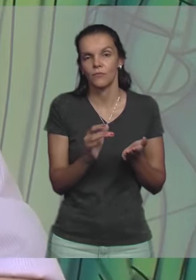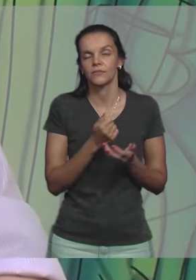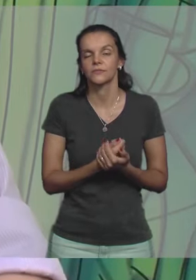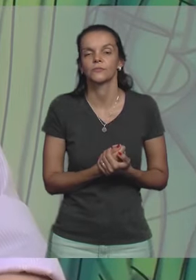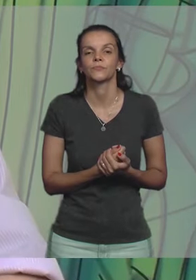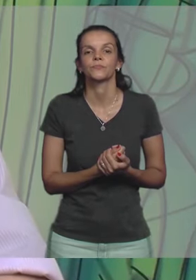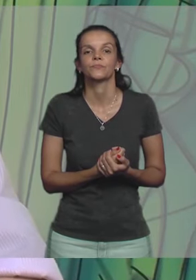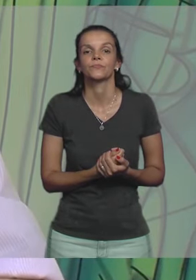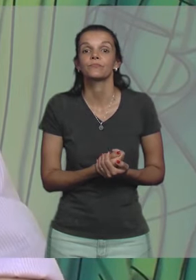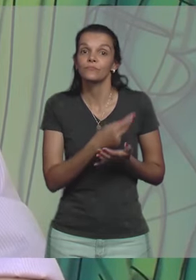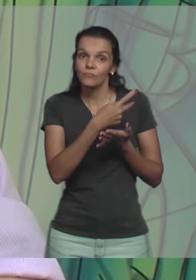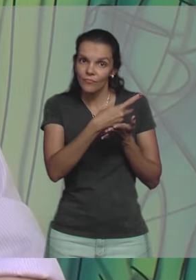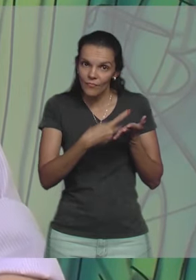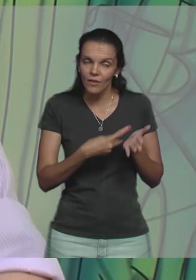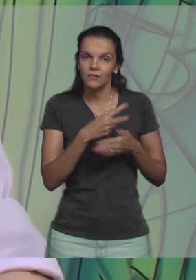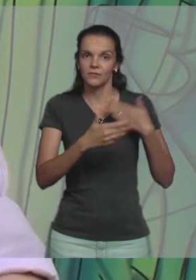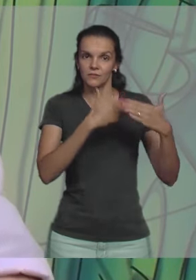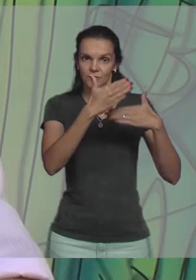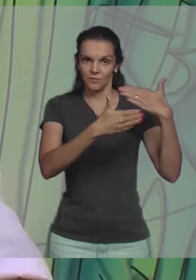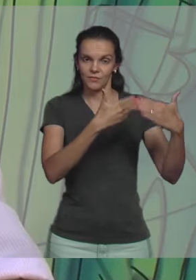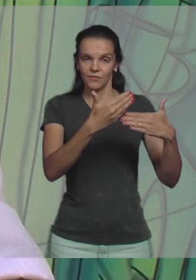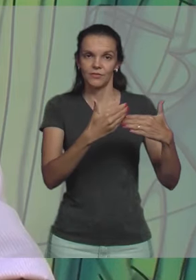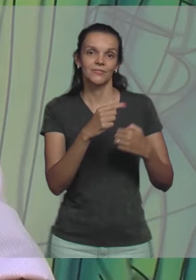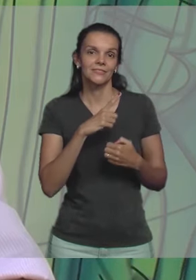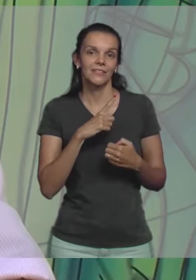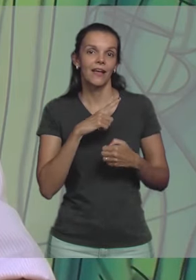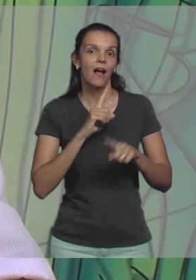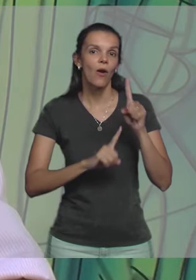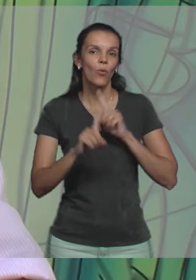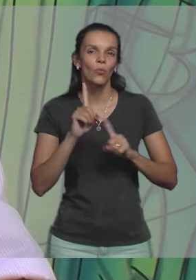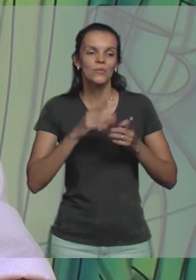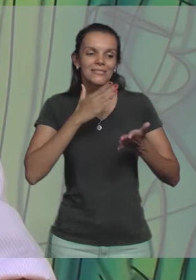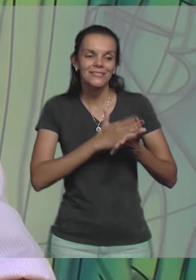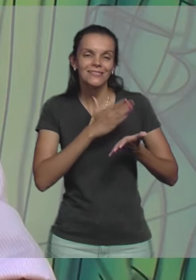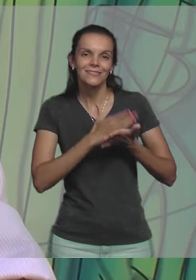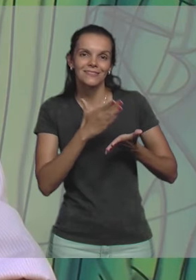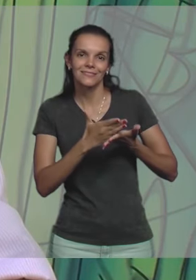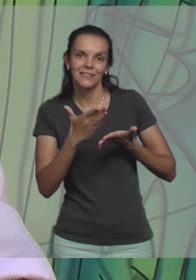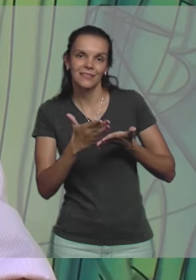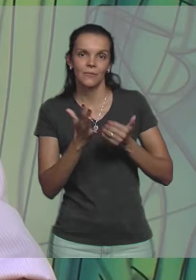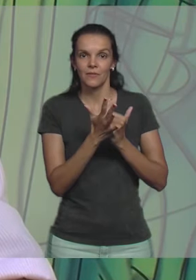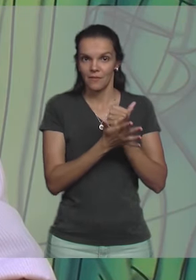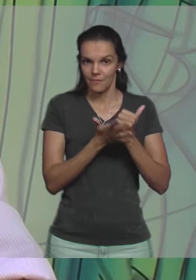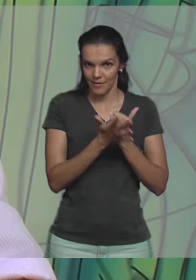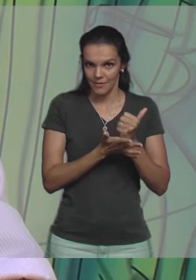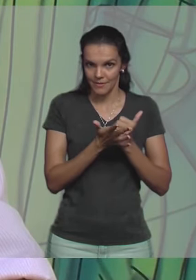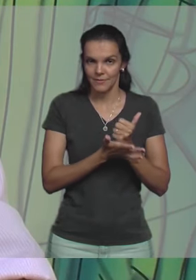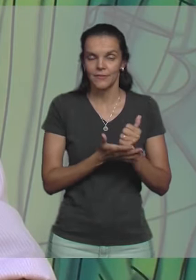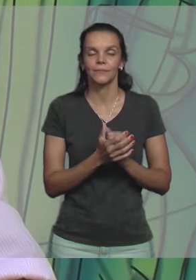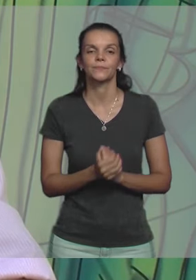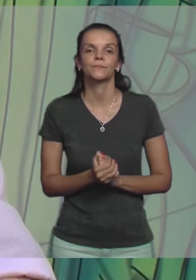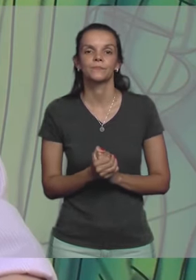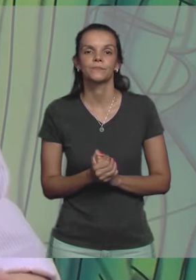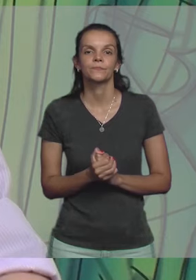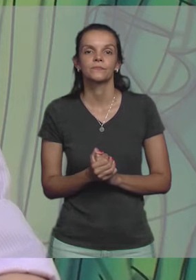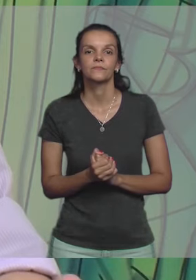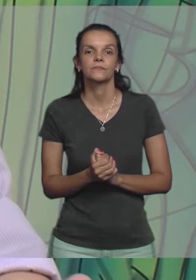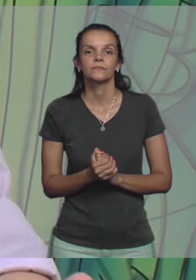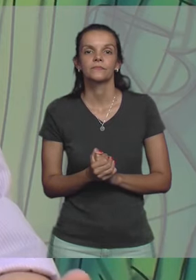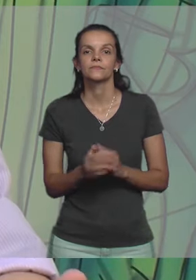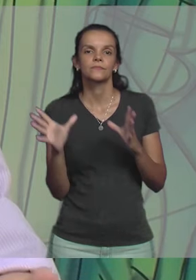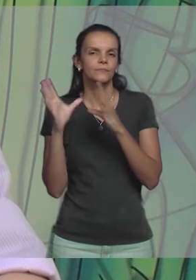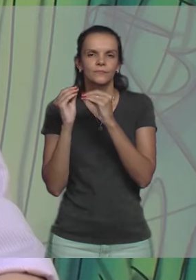planos que estão sendo desenvolvidos, eles têm, digamos assim, algumas etapas básicas na sua elaboração.